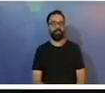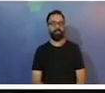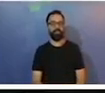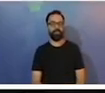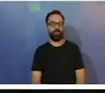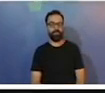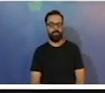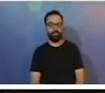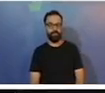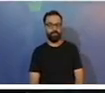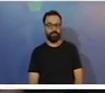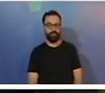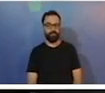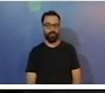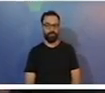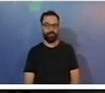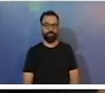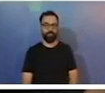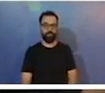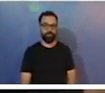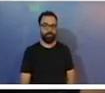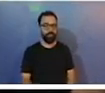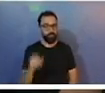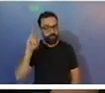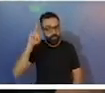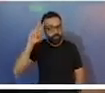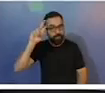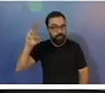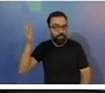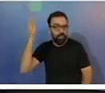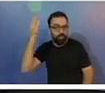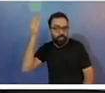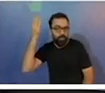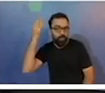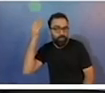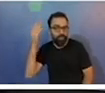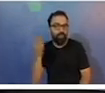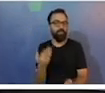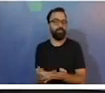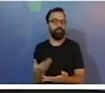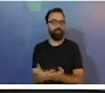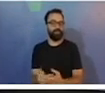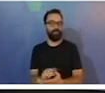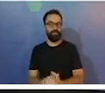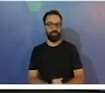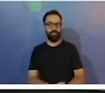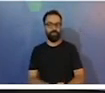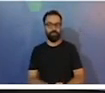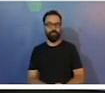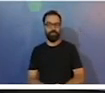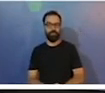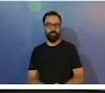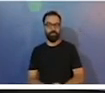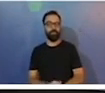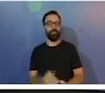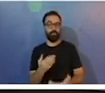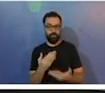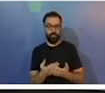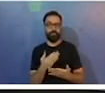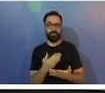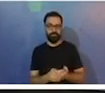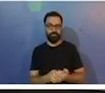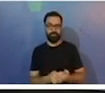vocês. Mas vamos lembrar o que nós vimos nas últimas aulas? Nós